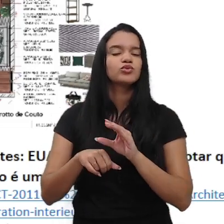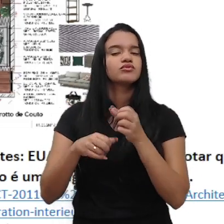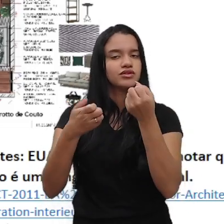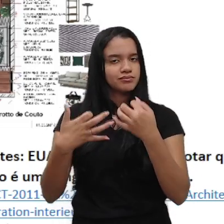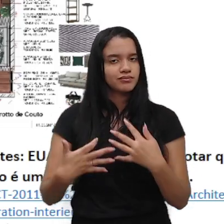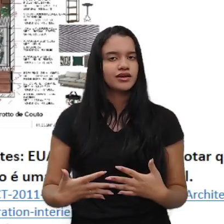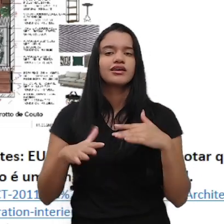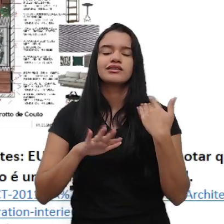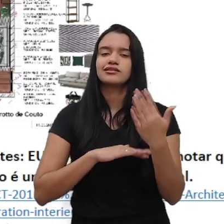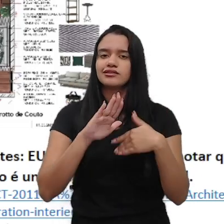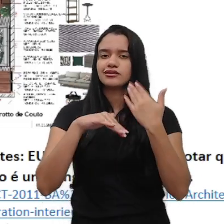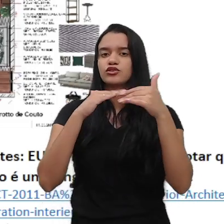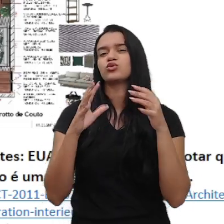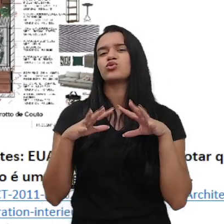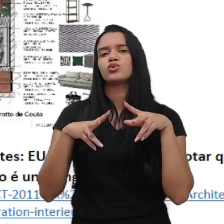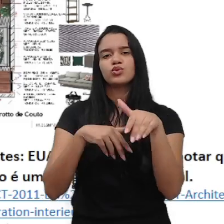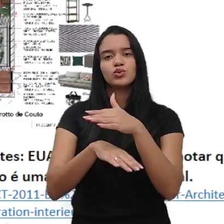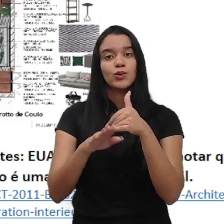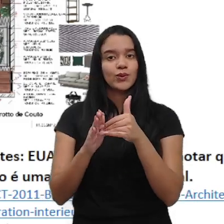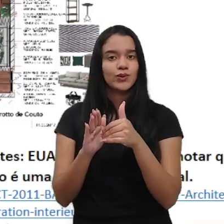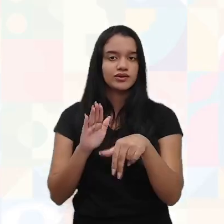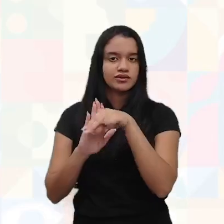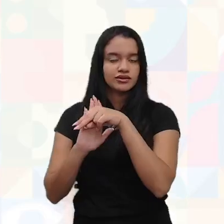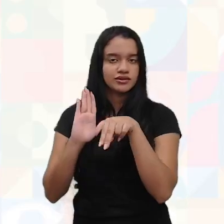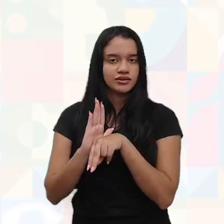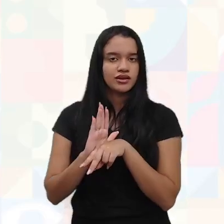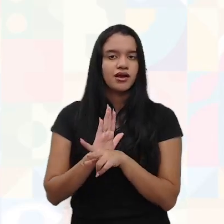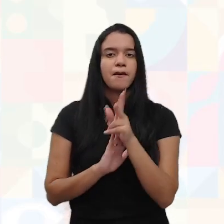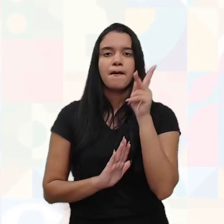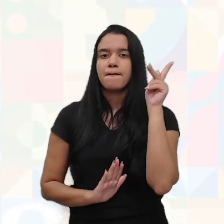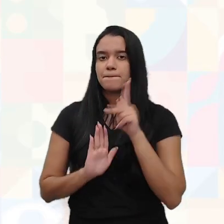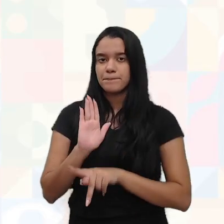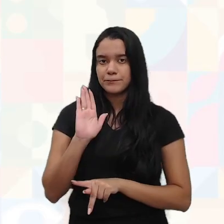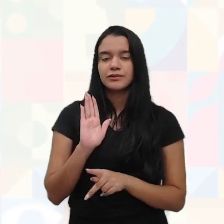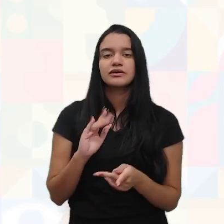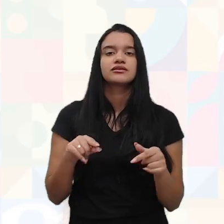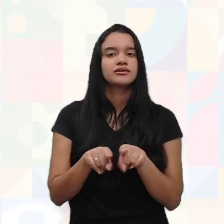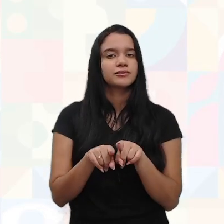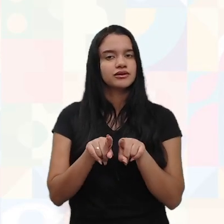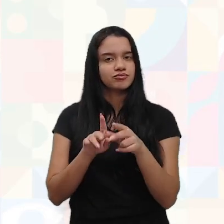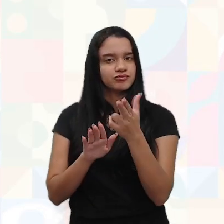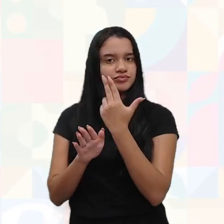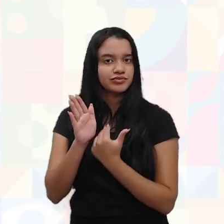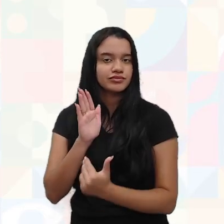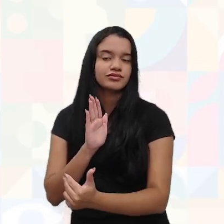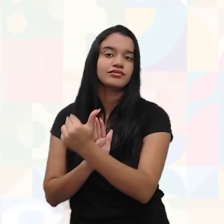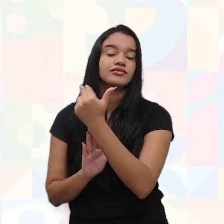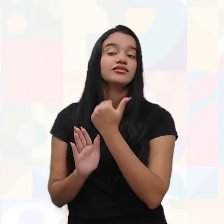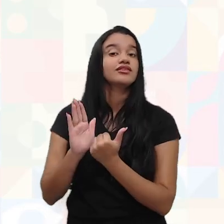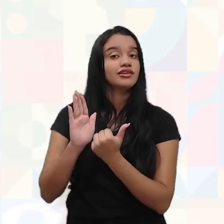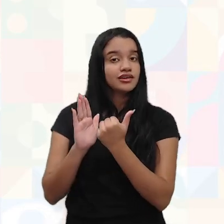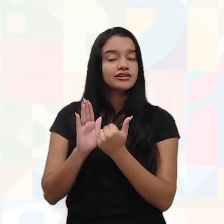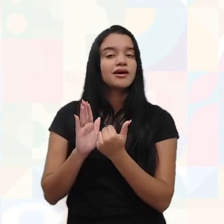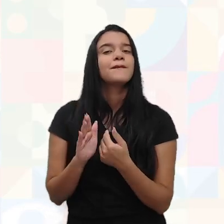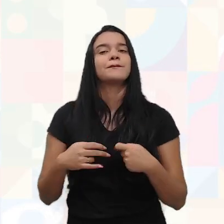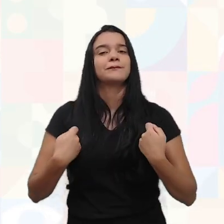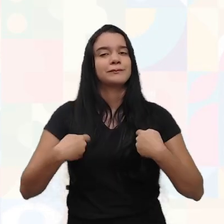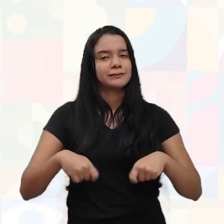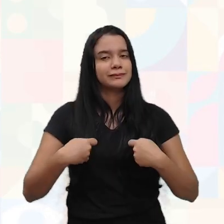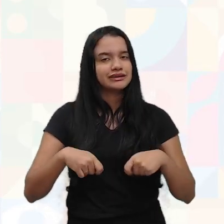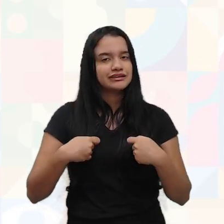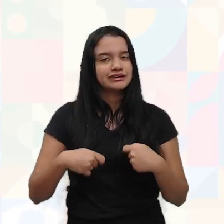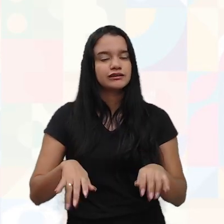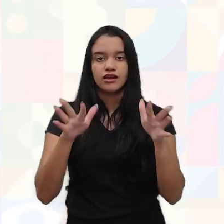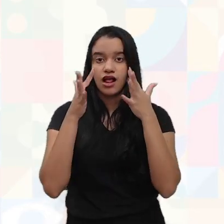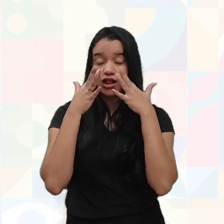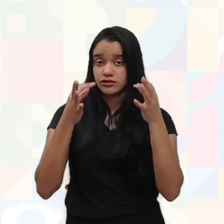desenvolve todas as normas referentes à projetação, ao desenho, à representação gráfica, e a gente precisa se